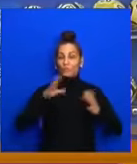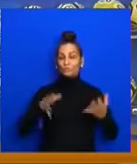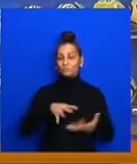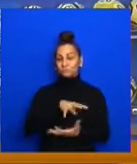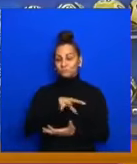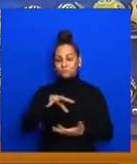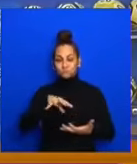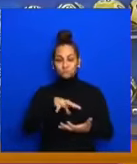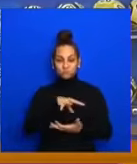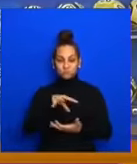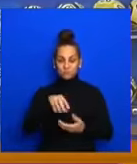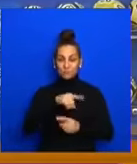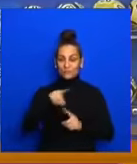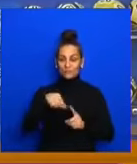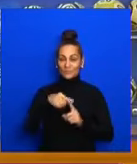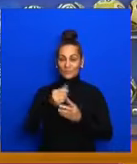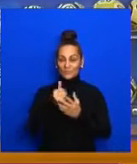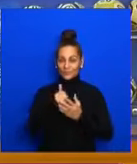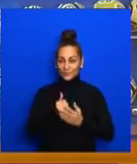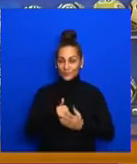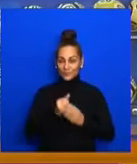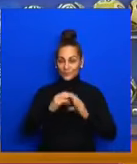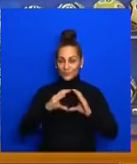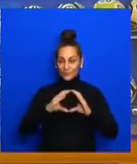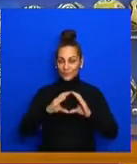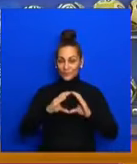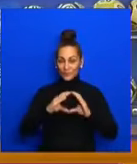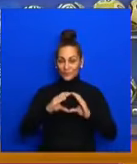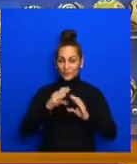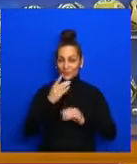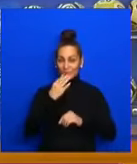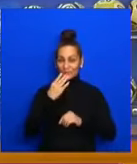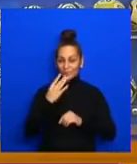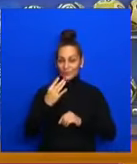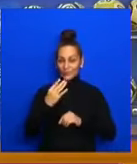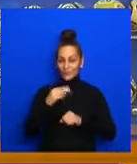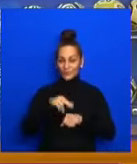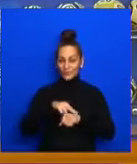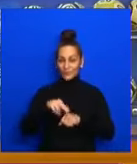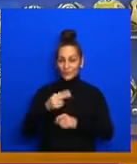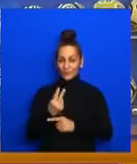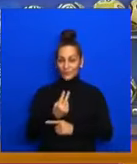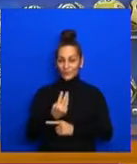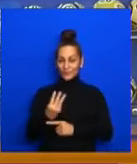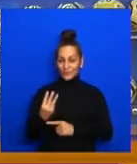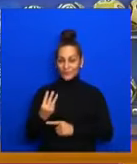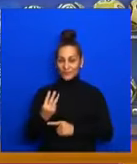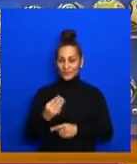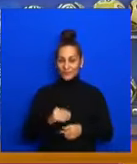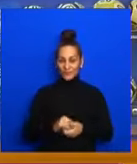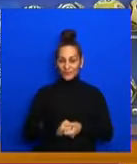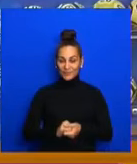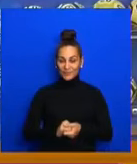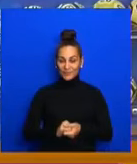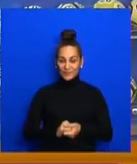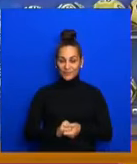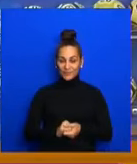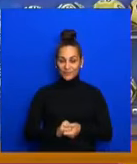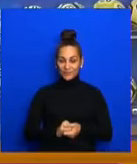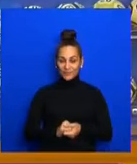segue girando. Mais um número chegando. Bola verde, número 23. Verde,